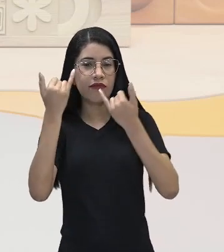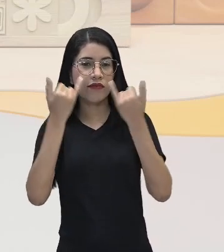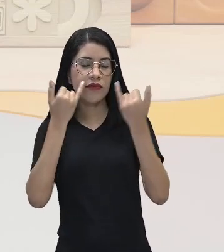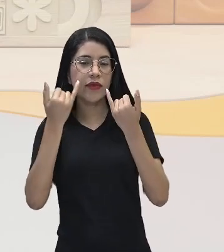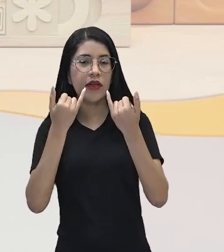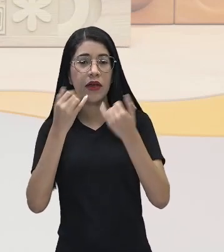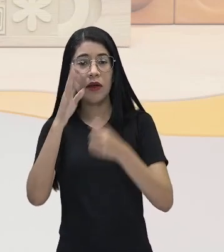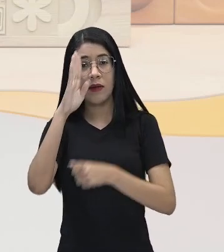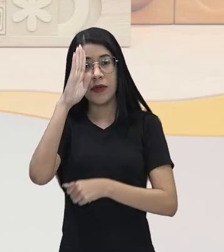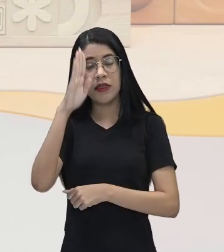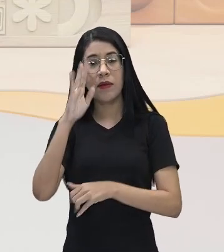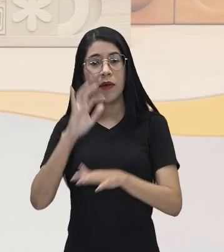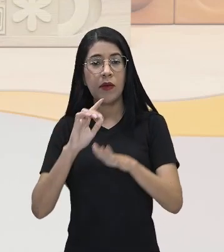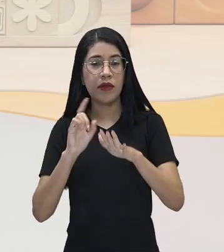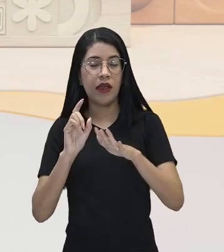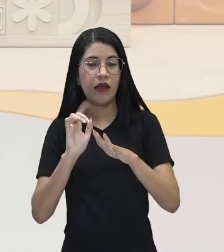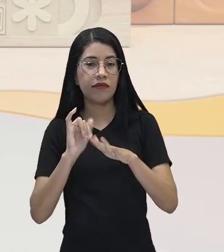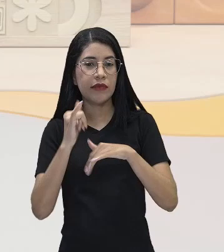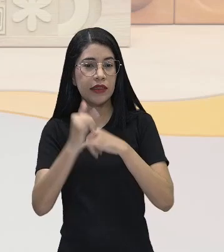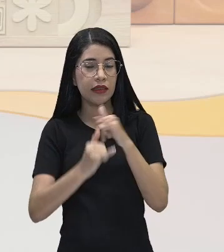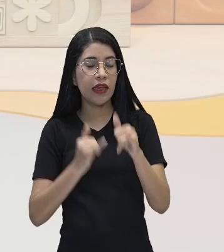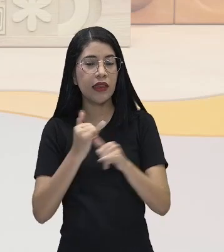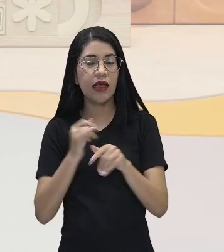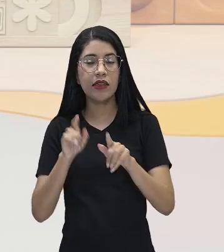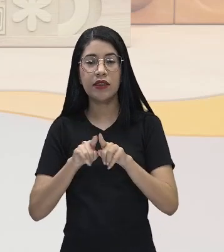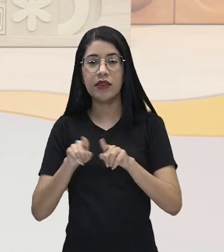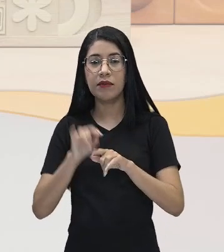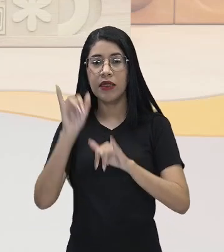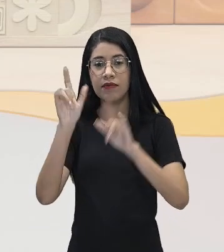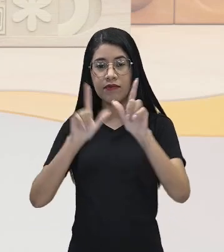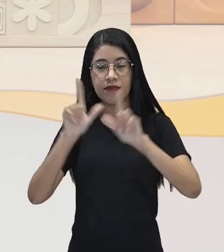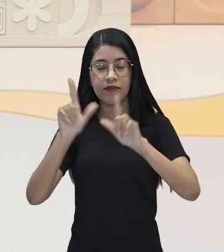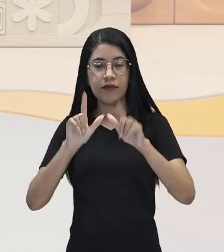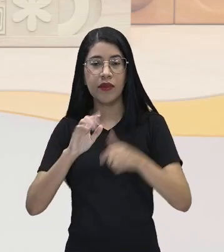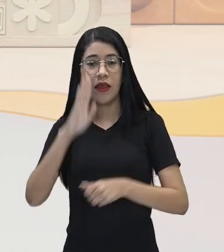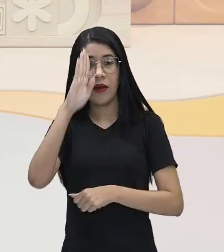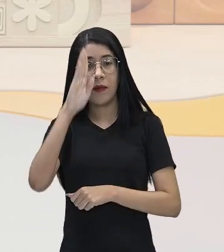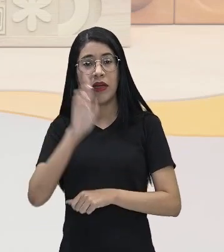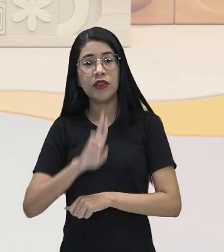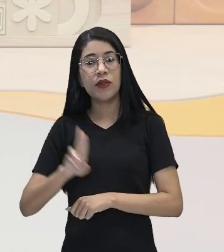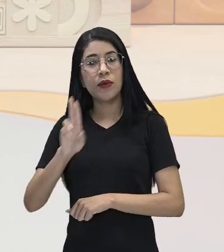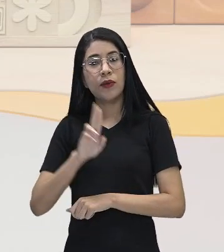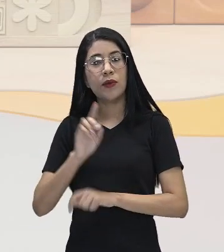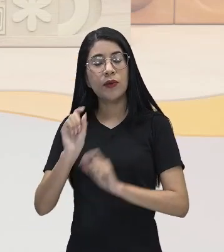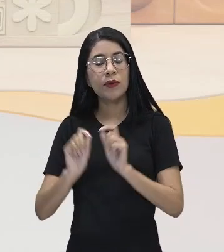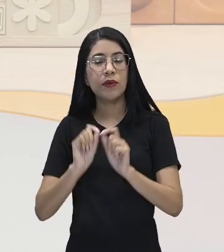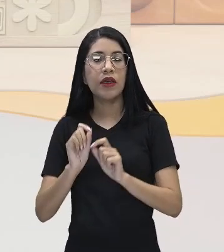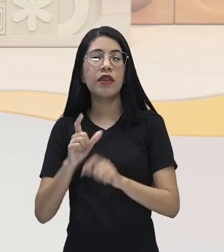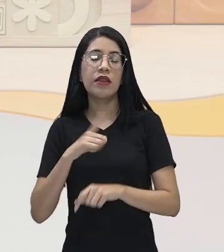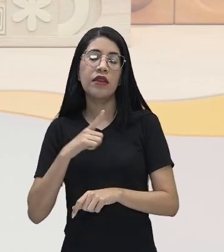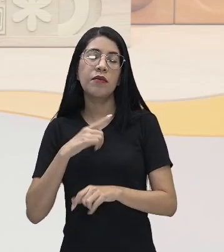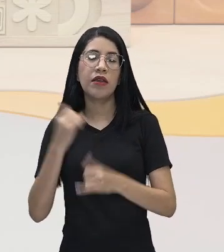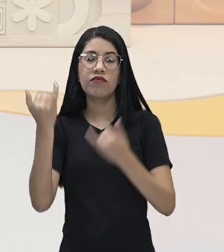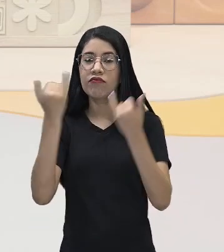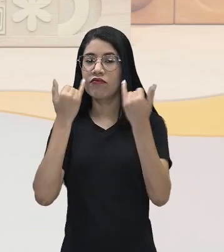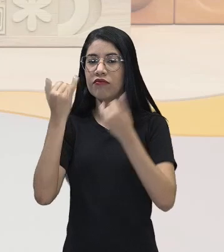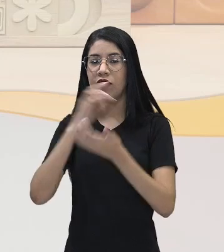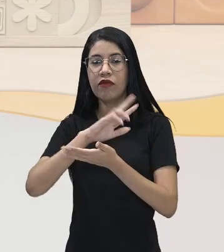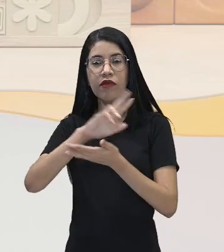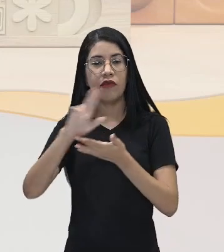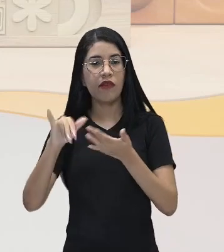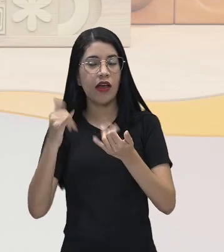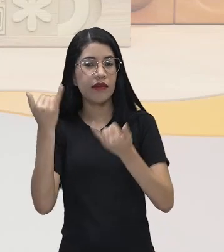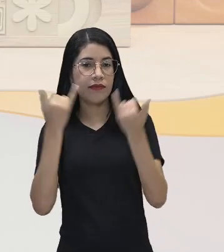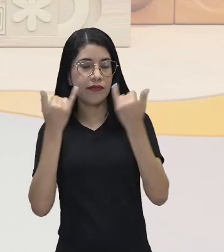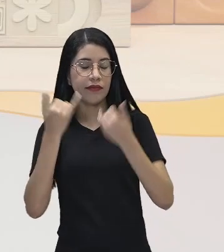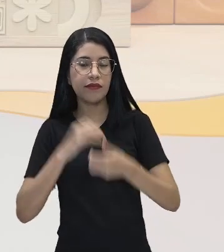da internet, da TV, principalmente, que nós utilizamos muito, nós estamos cercados dessas informações.